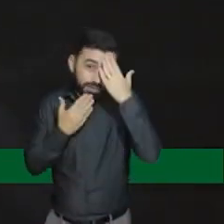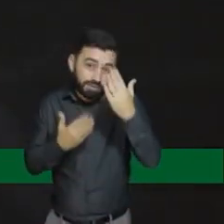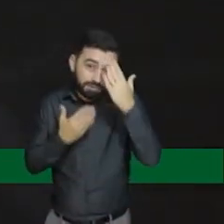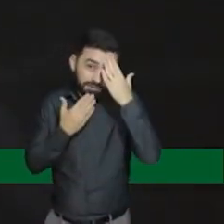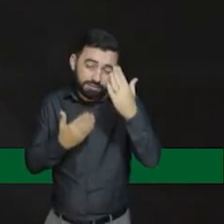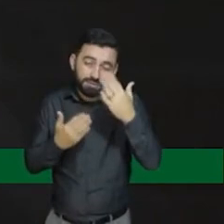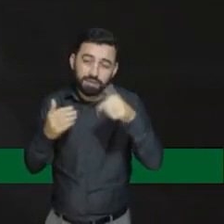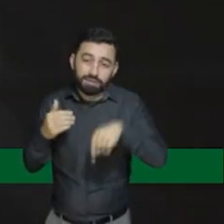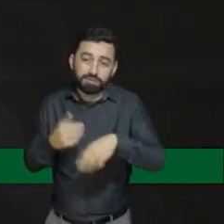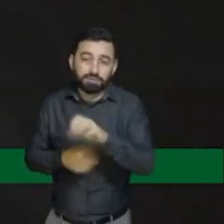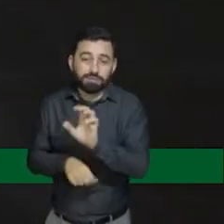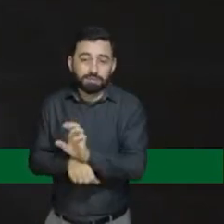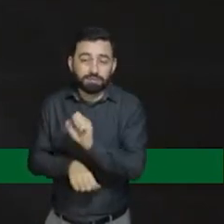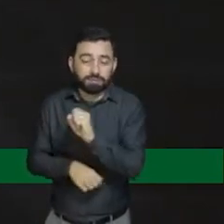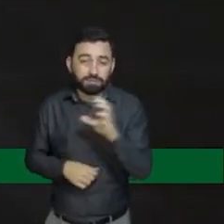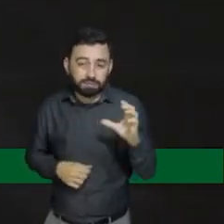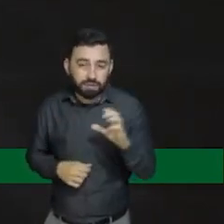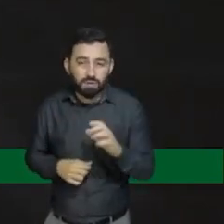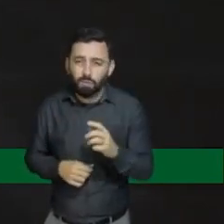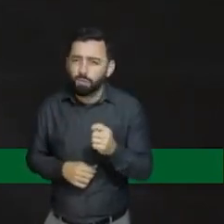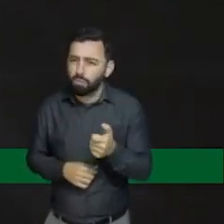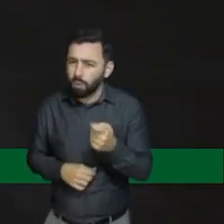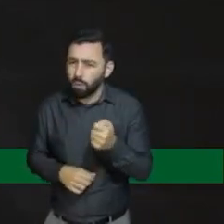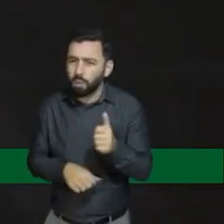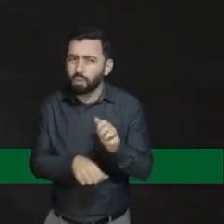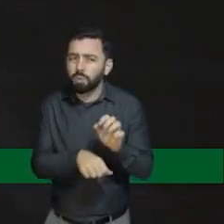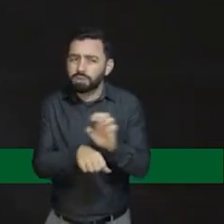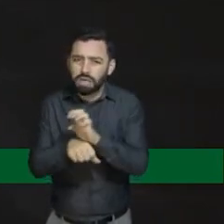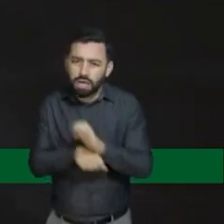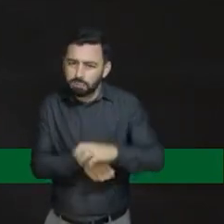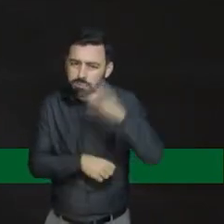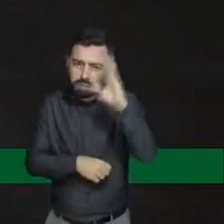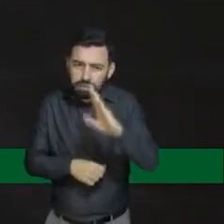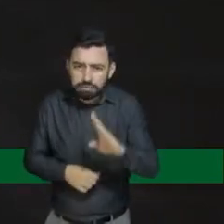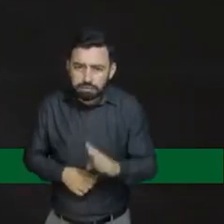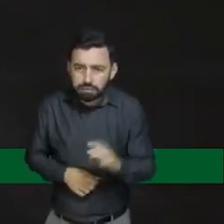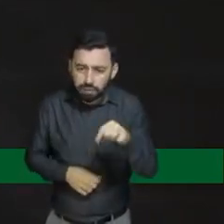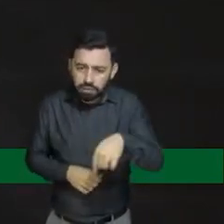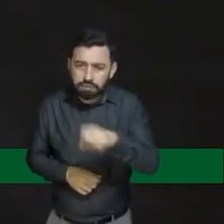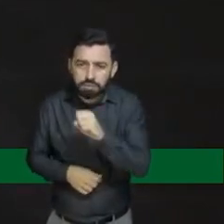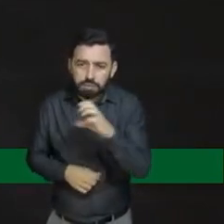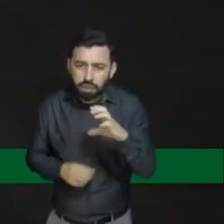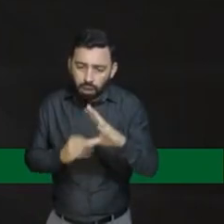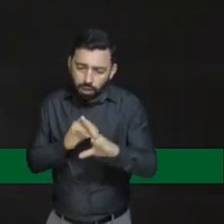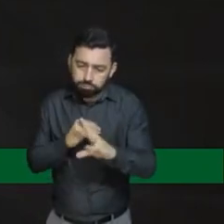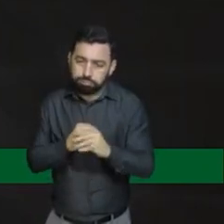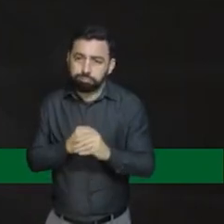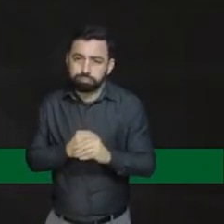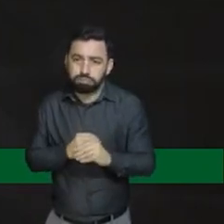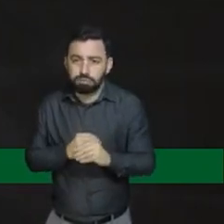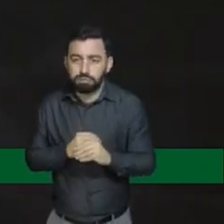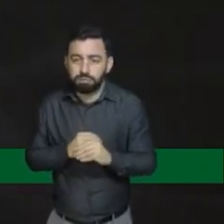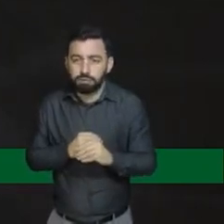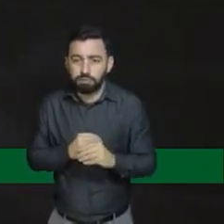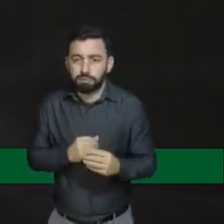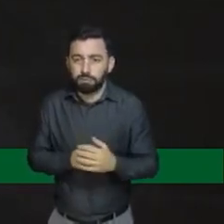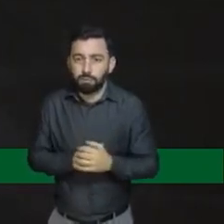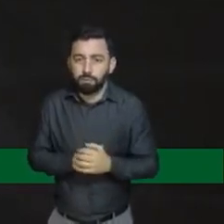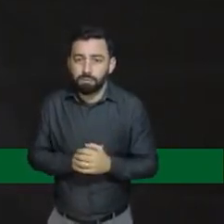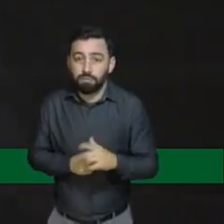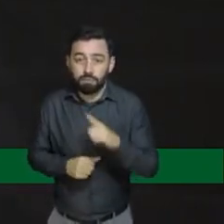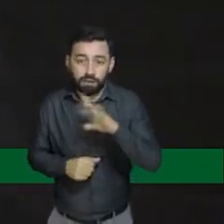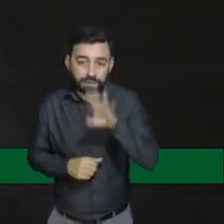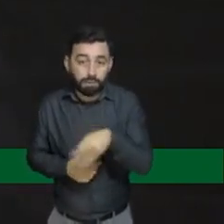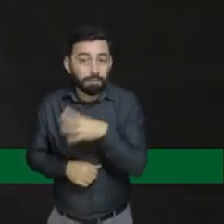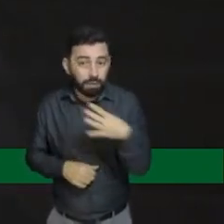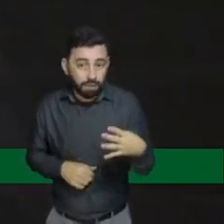Catarina, que é um dos poucos estados no Brasil que complementam, deputados, a tabela